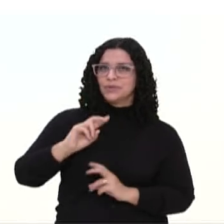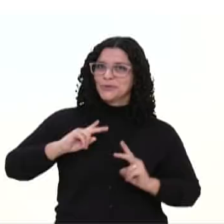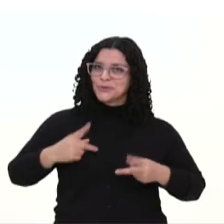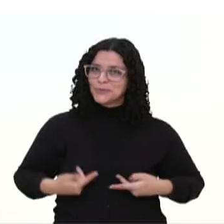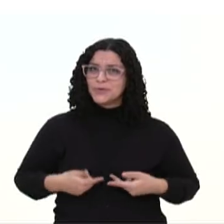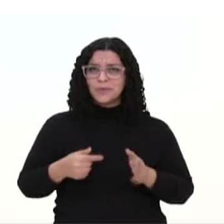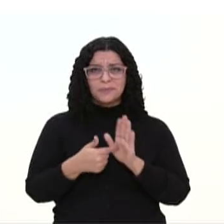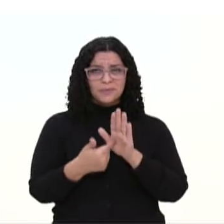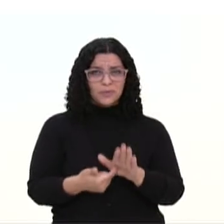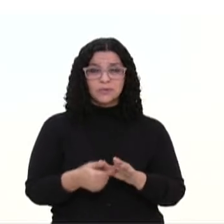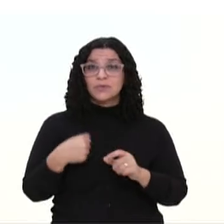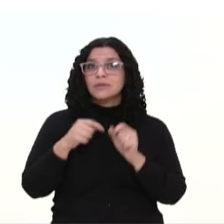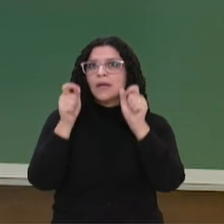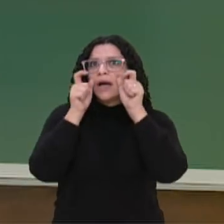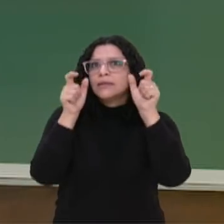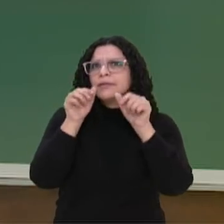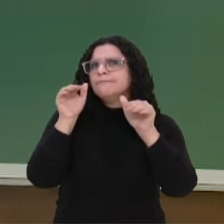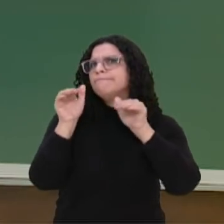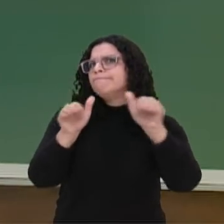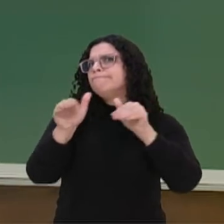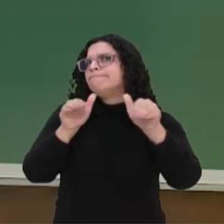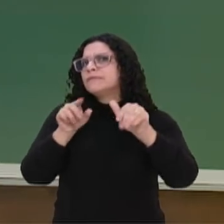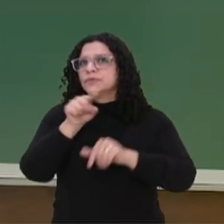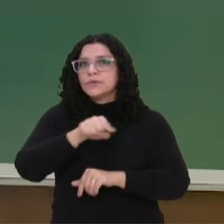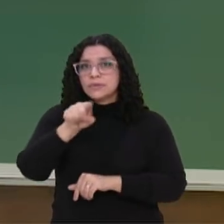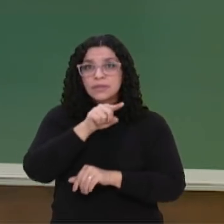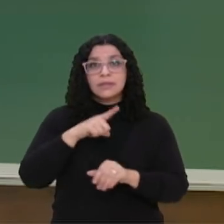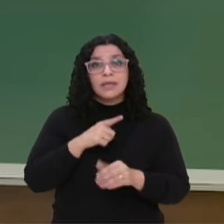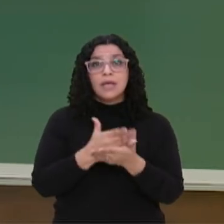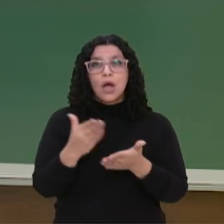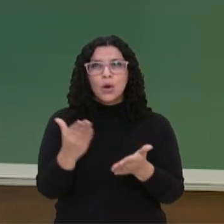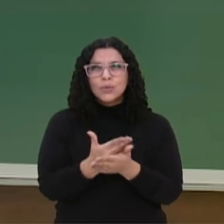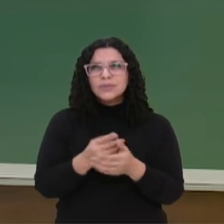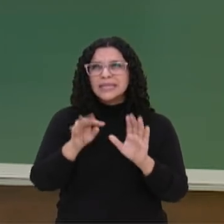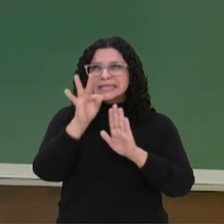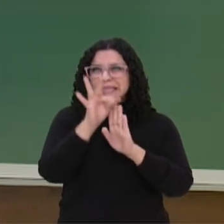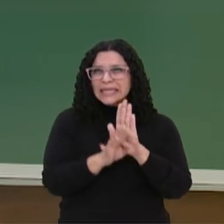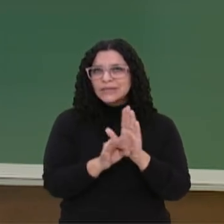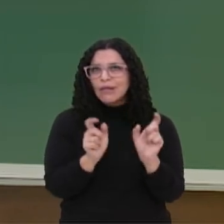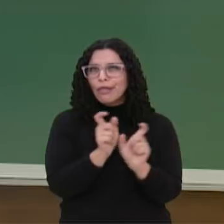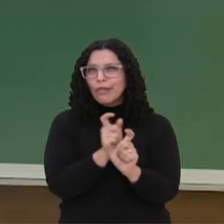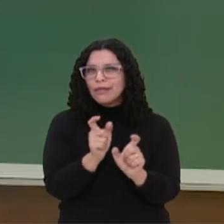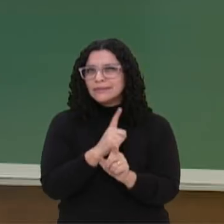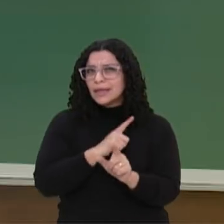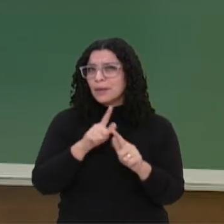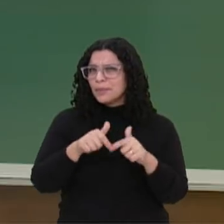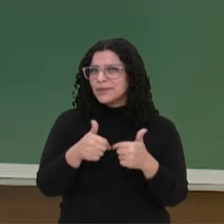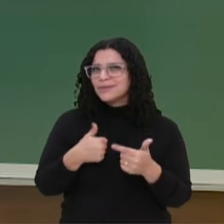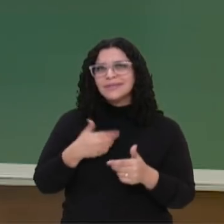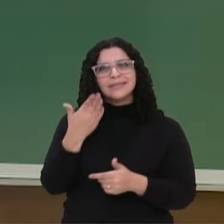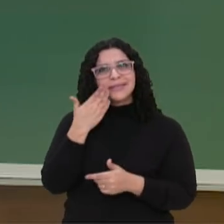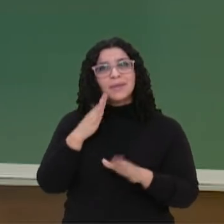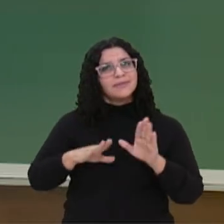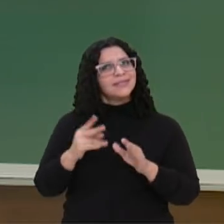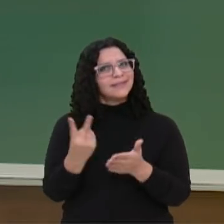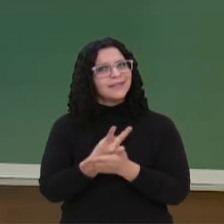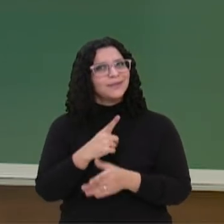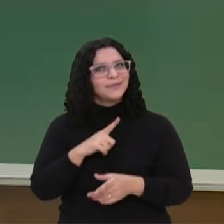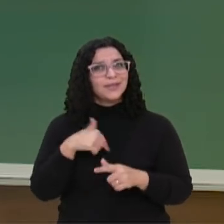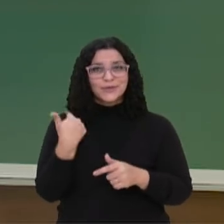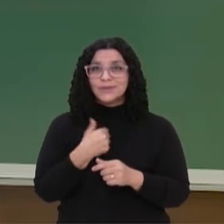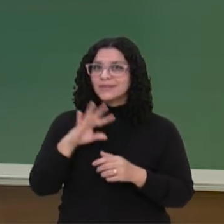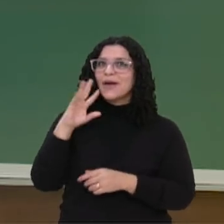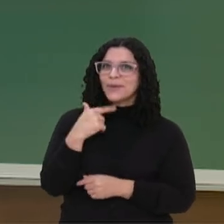né? Então, gente, chamando a atenção de vocês um pouquinho, tem algumas partes ali que encavalou, né? Então, sabe como é que é, né? PowerPoint